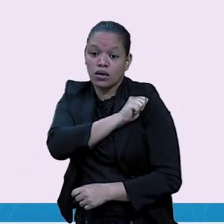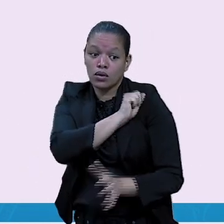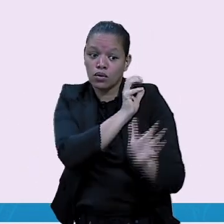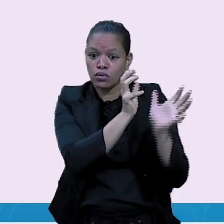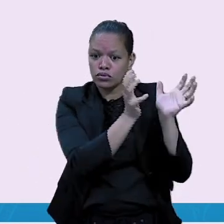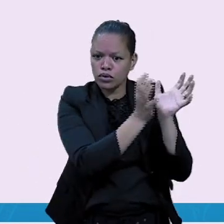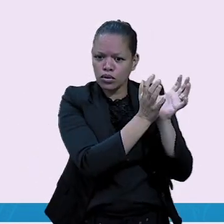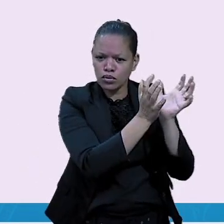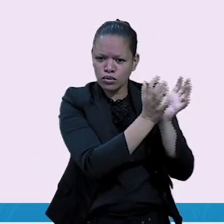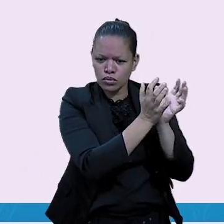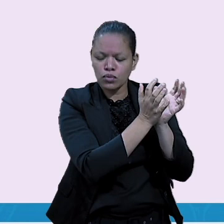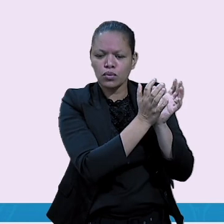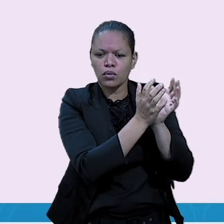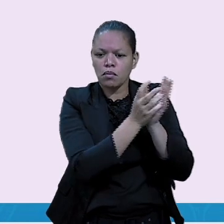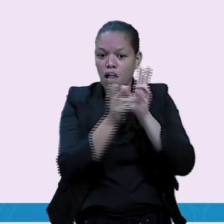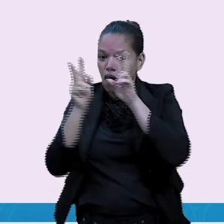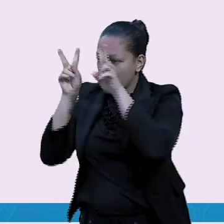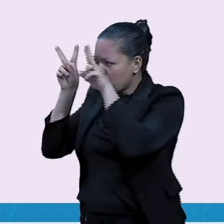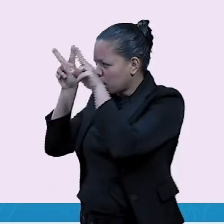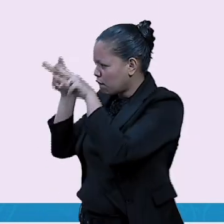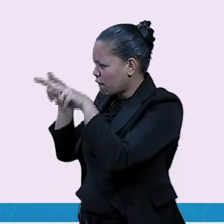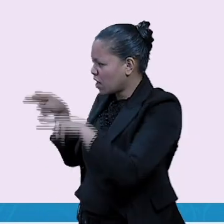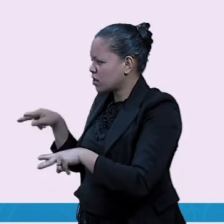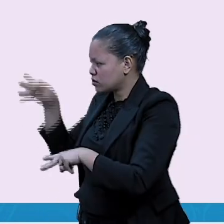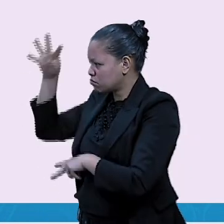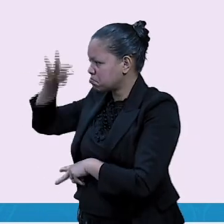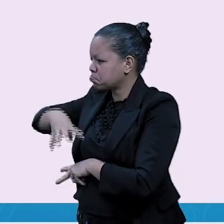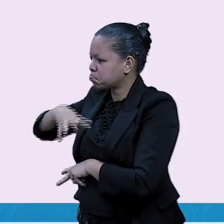a altura desses alunos e responda. Então, vamos